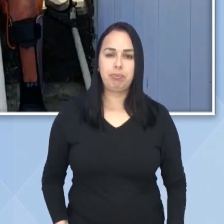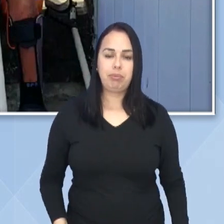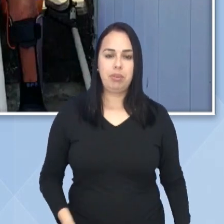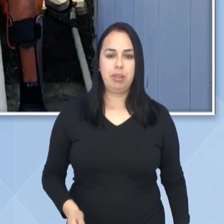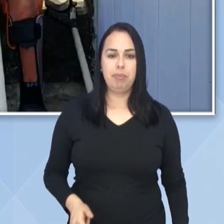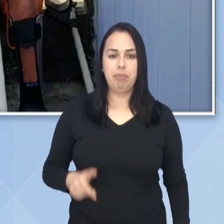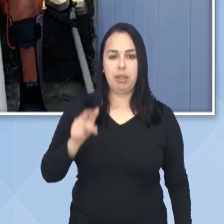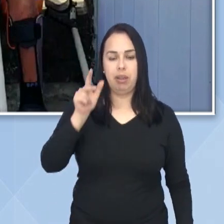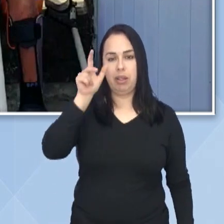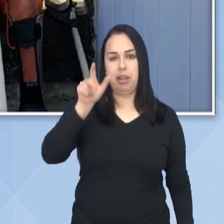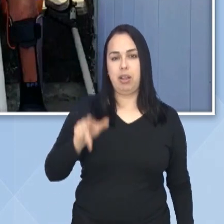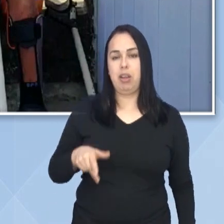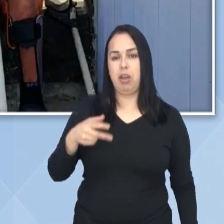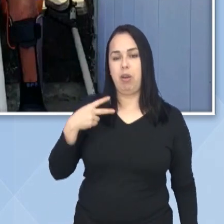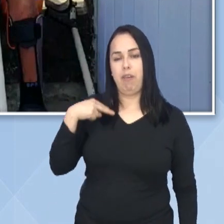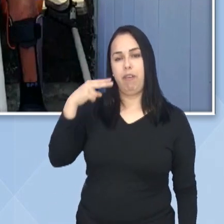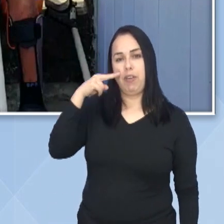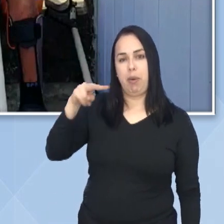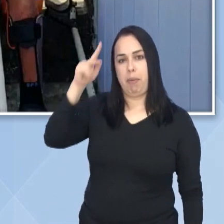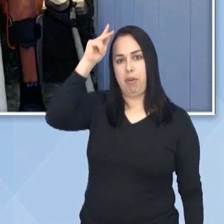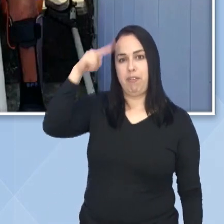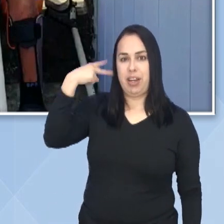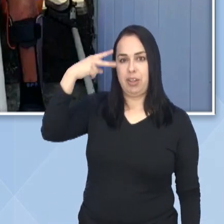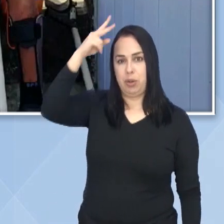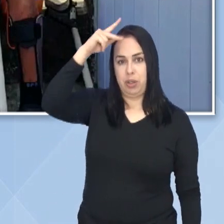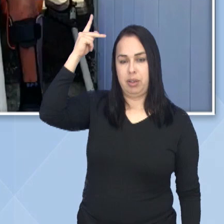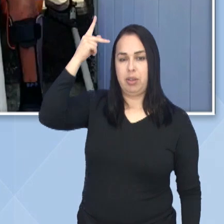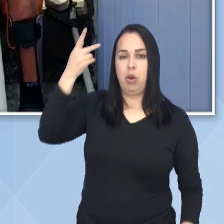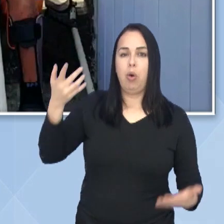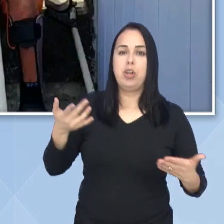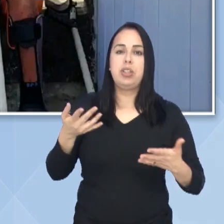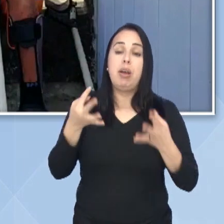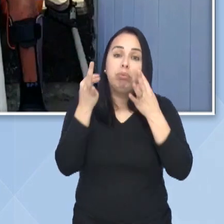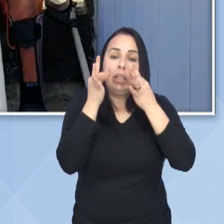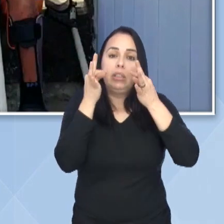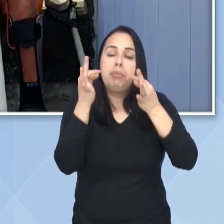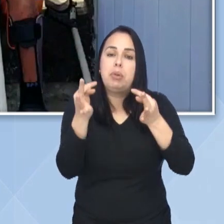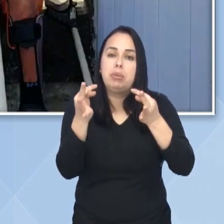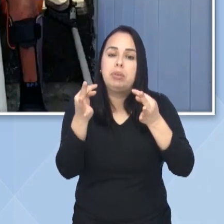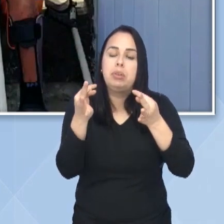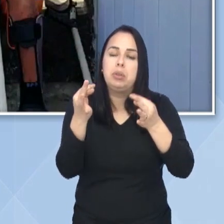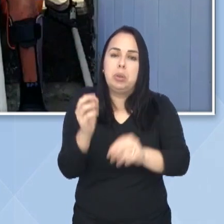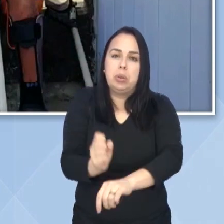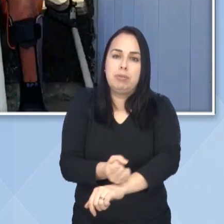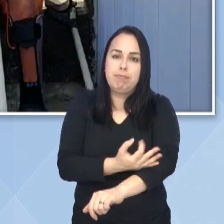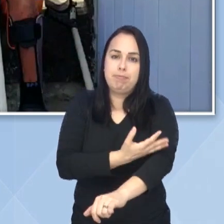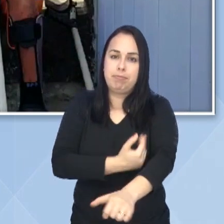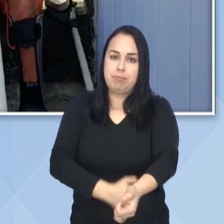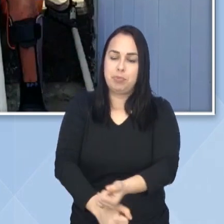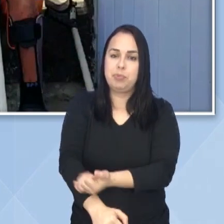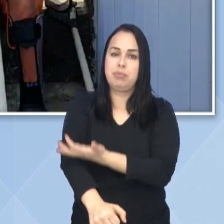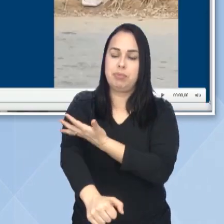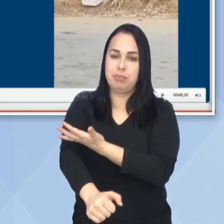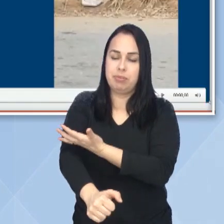Petite aqui falando de autista, e hoje nós temos um depoimento muito emocionante, comovente,